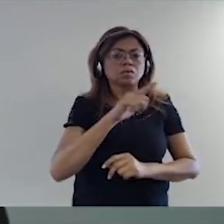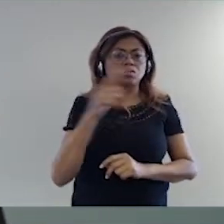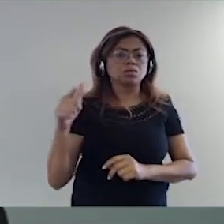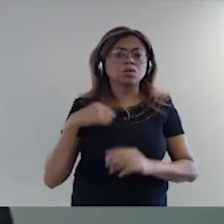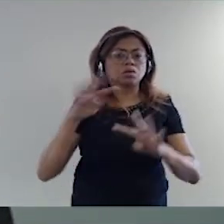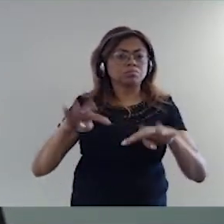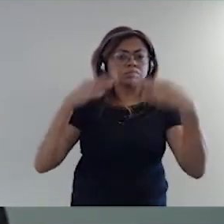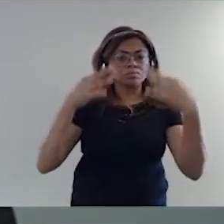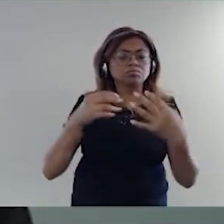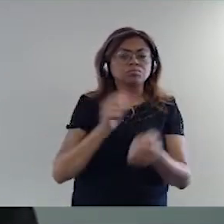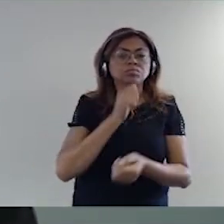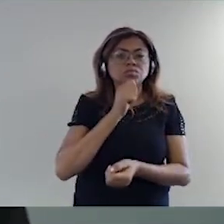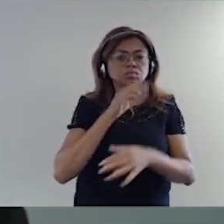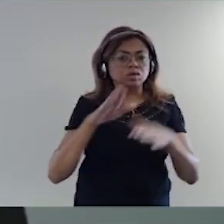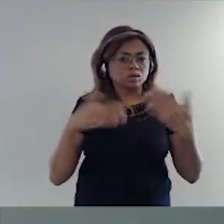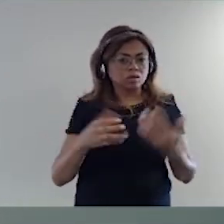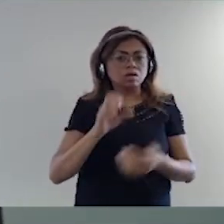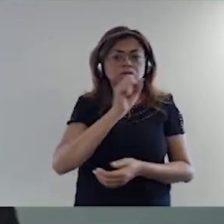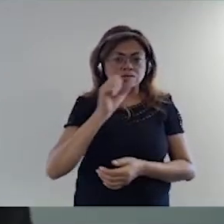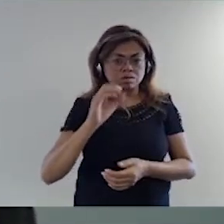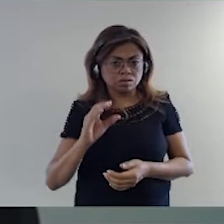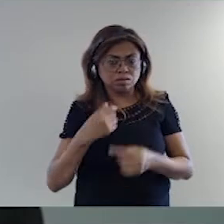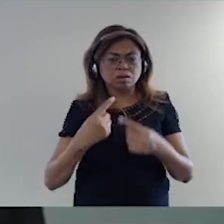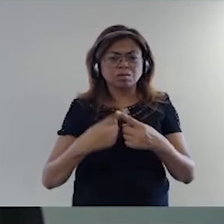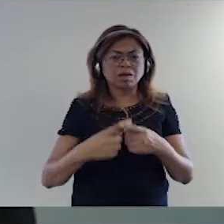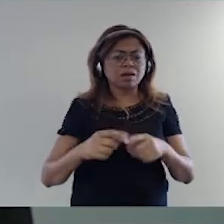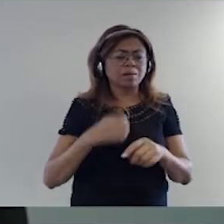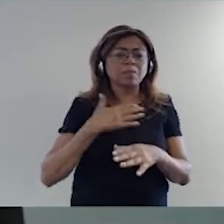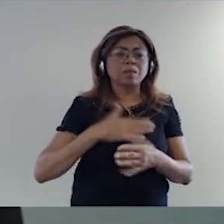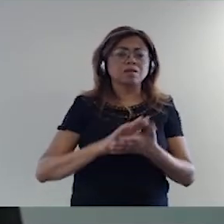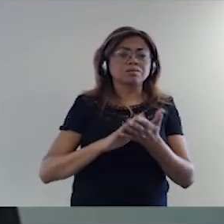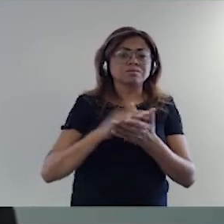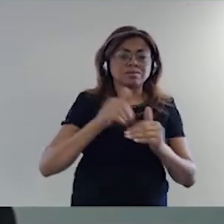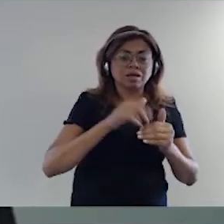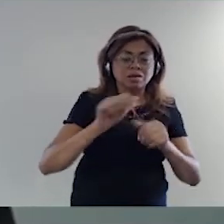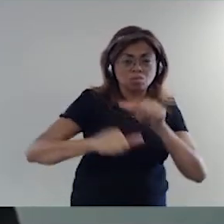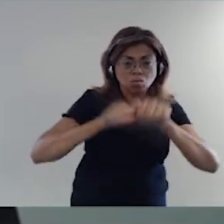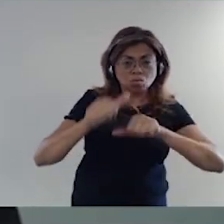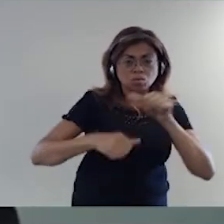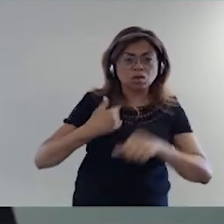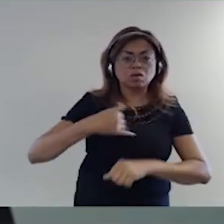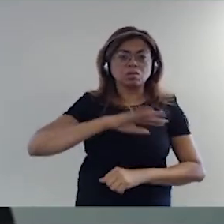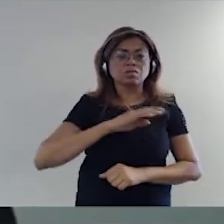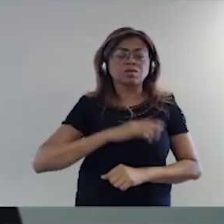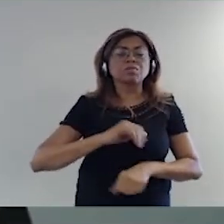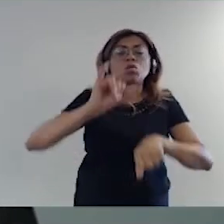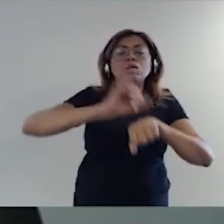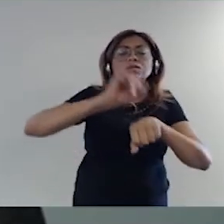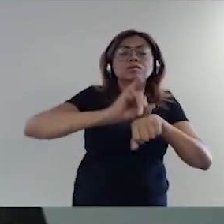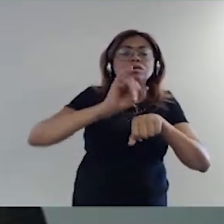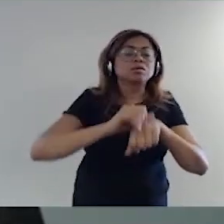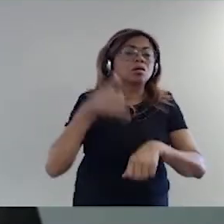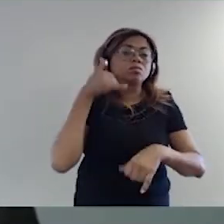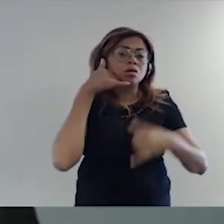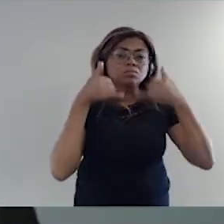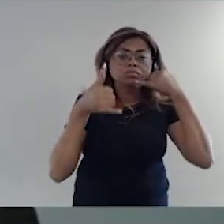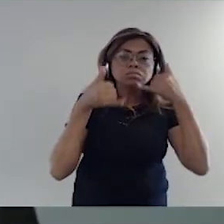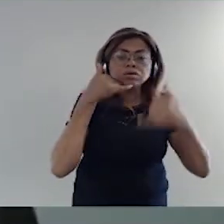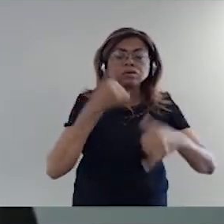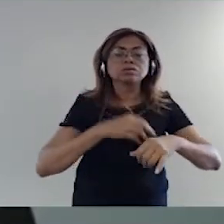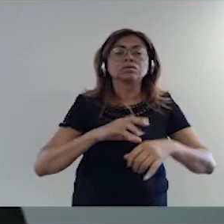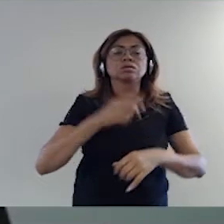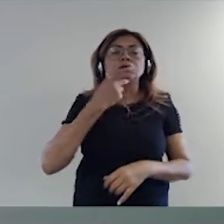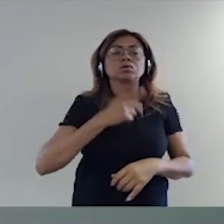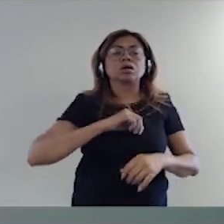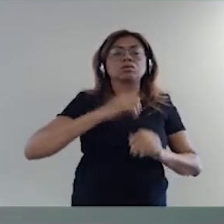de uma retomada. Aqui em Santa Catarina, para quebrar um pouco, nós conseguimos implantar uma central de atendimento, que é regulada pela Corregedoria da Justiça